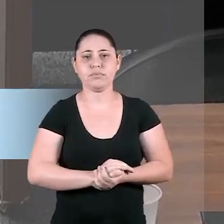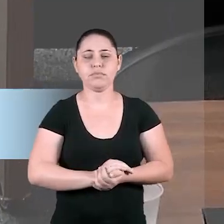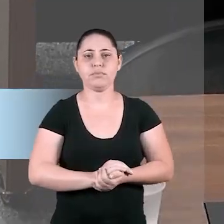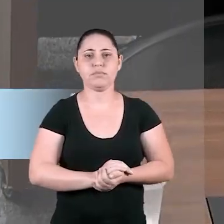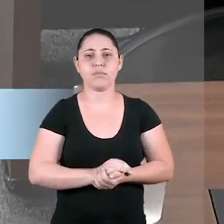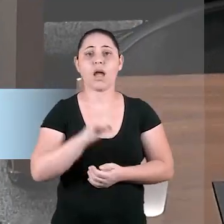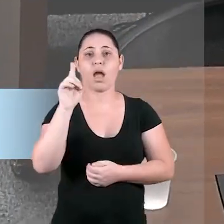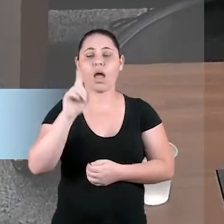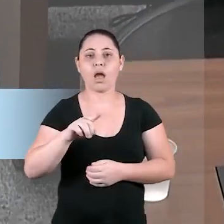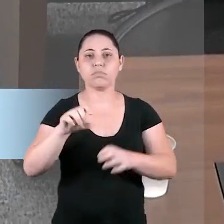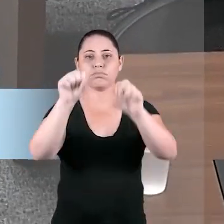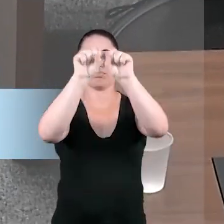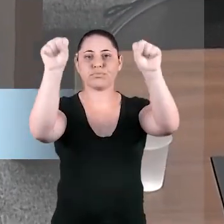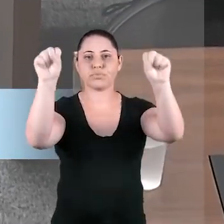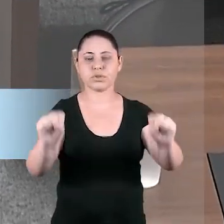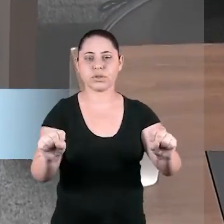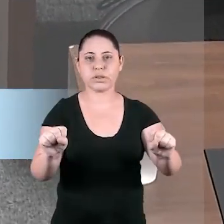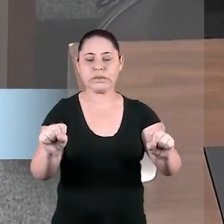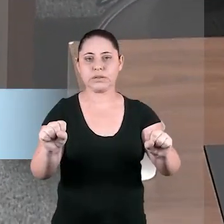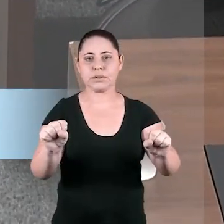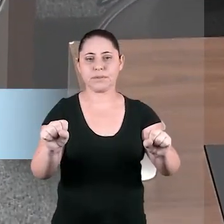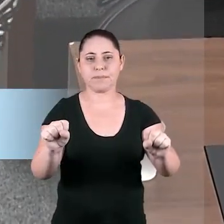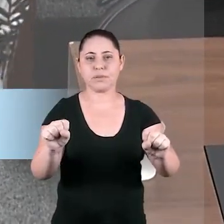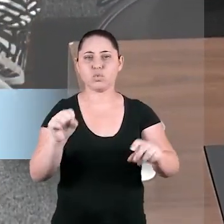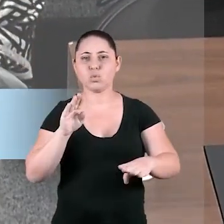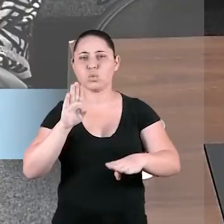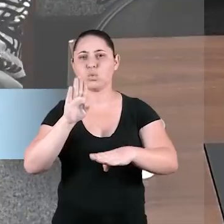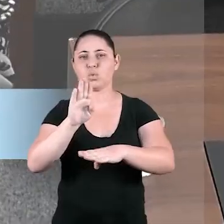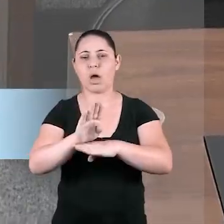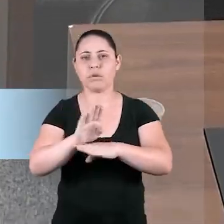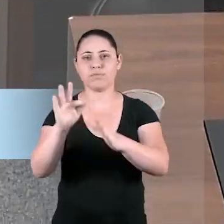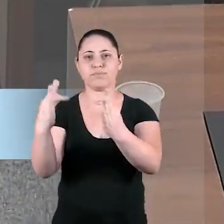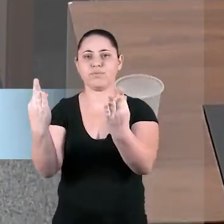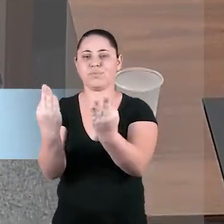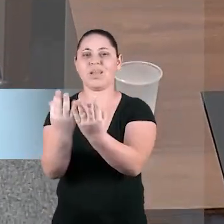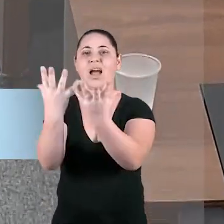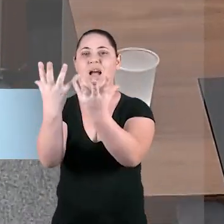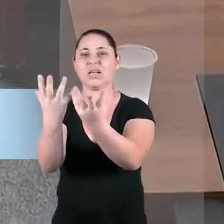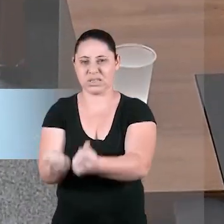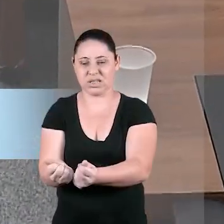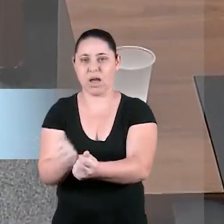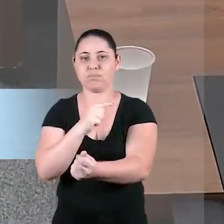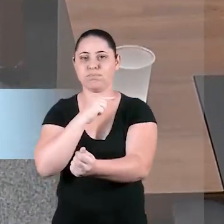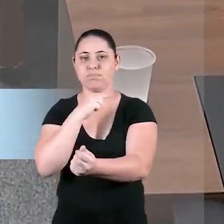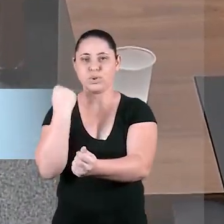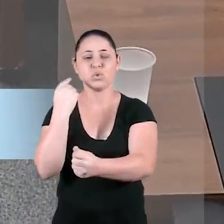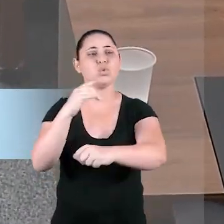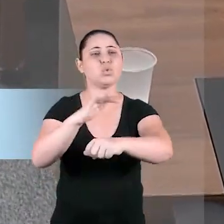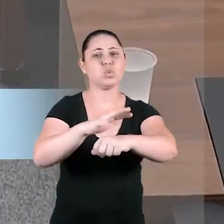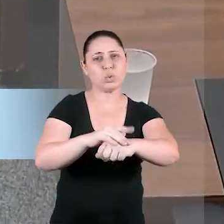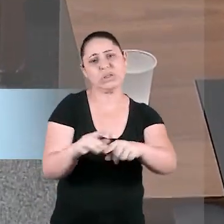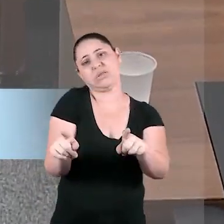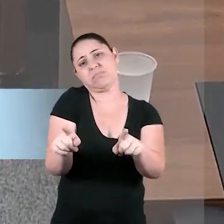É um sistema de apoio para auxiliar a família a lidar com a doença e o luto. Então,